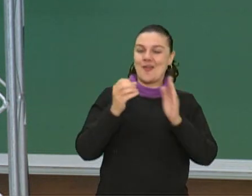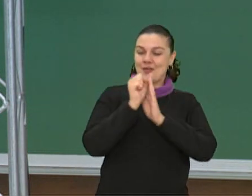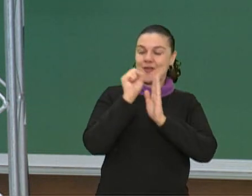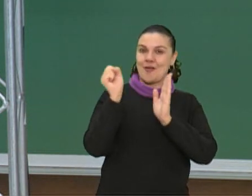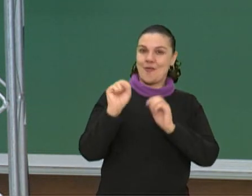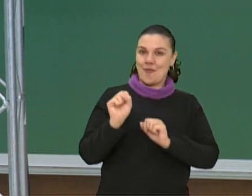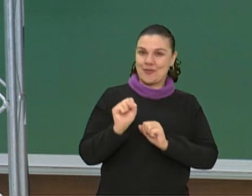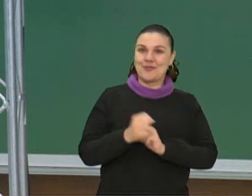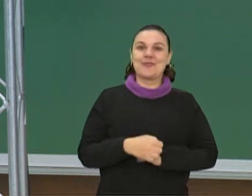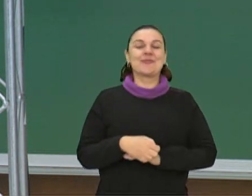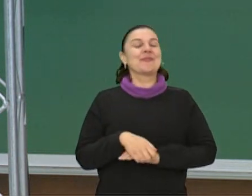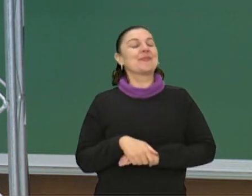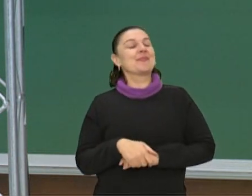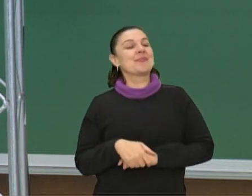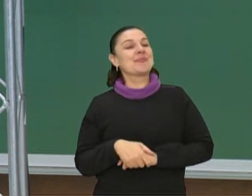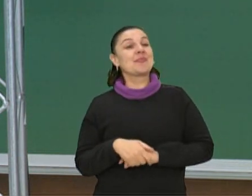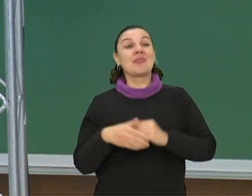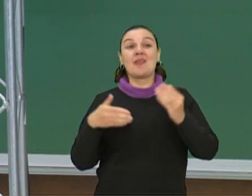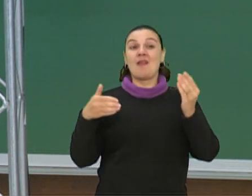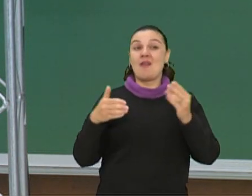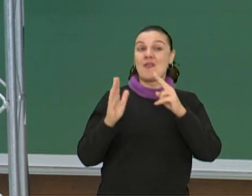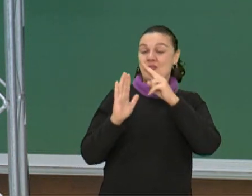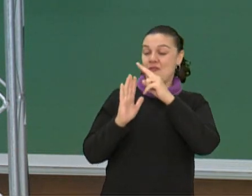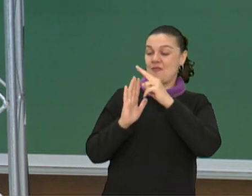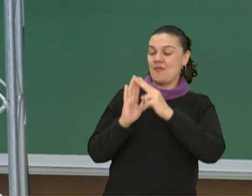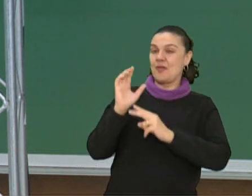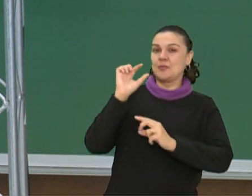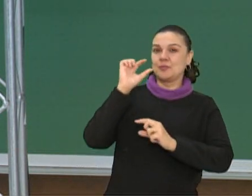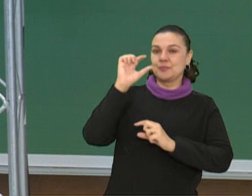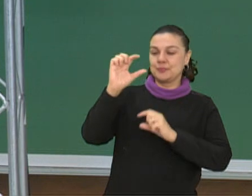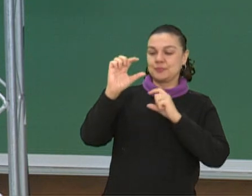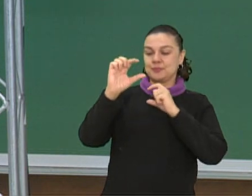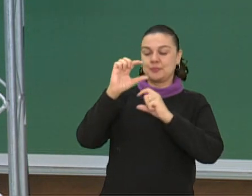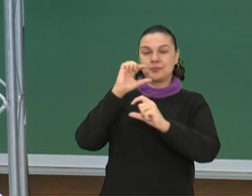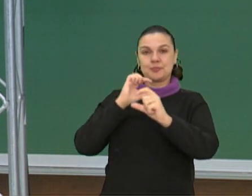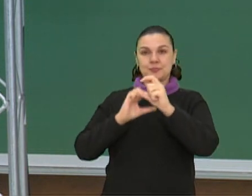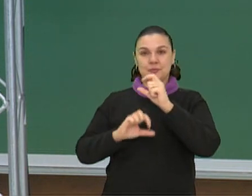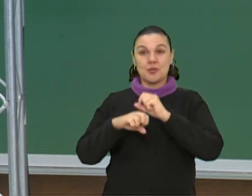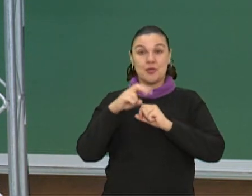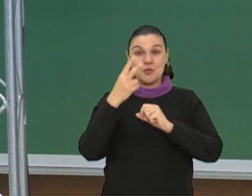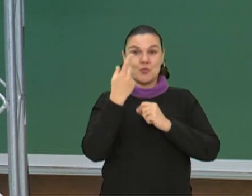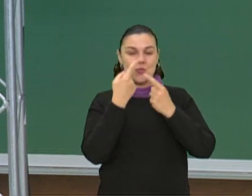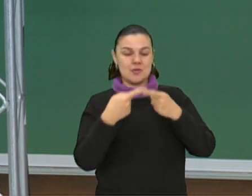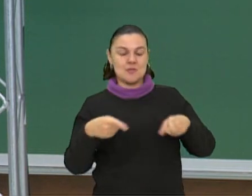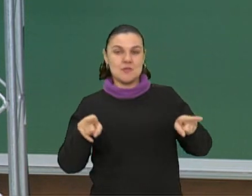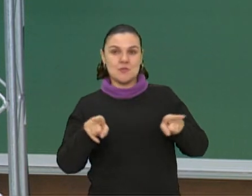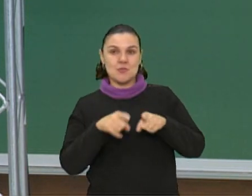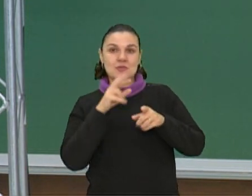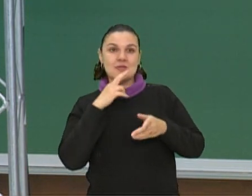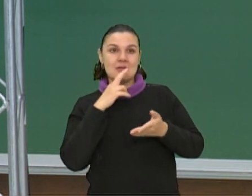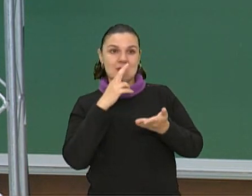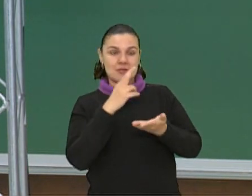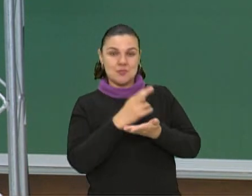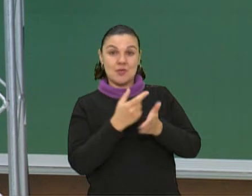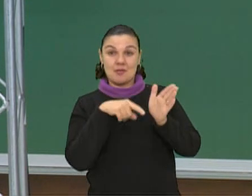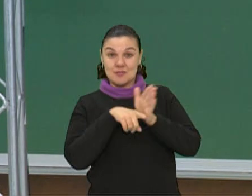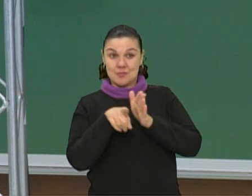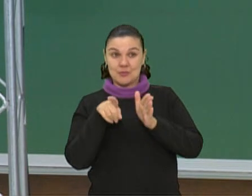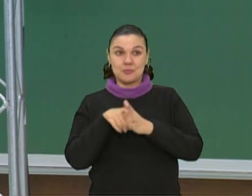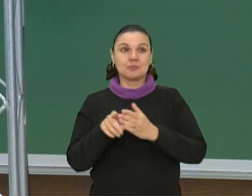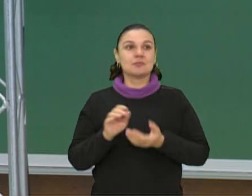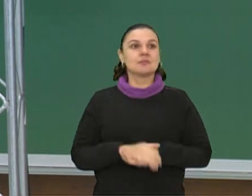Atividade número 8. Vamos ler os fragmentos de 2 letras de música e responder as